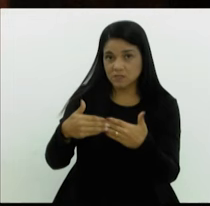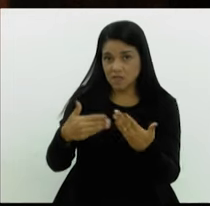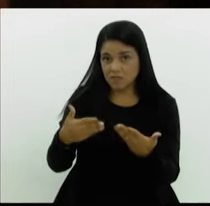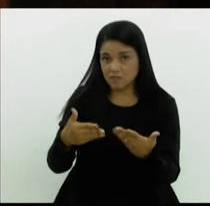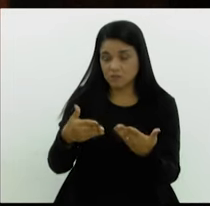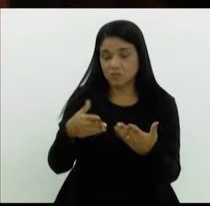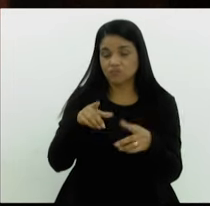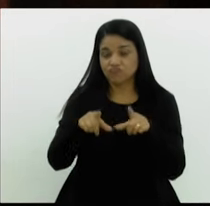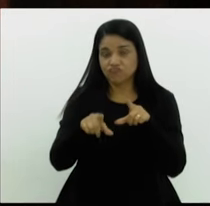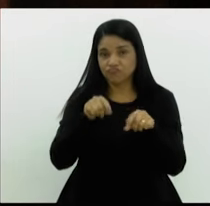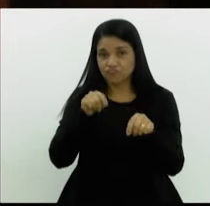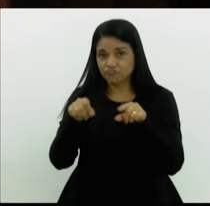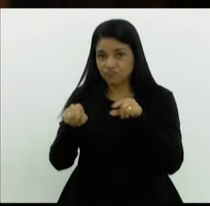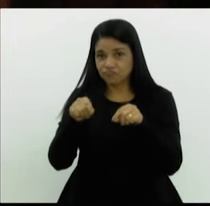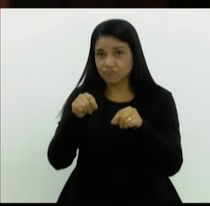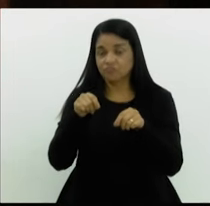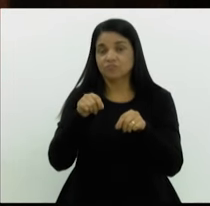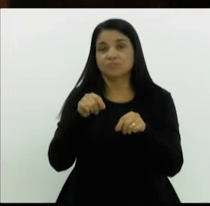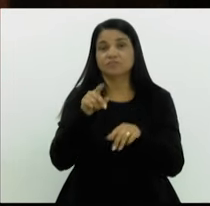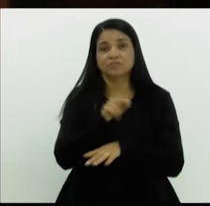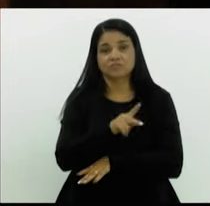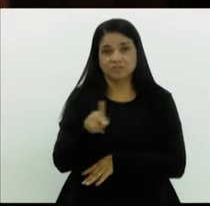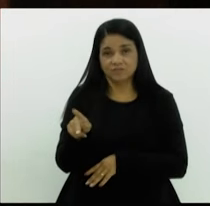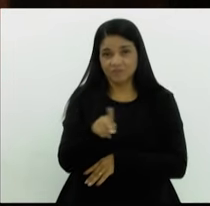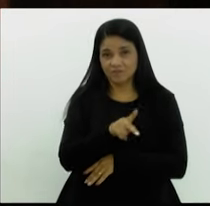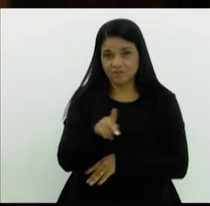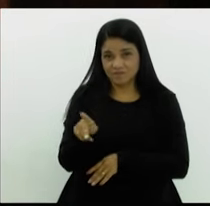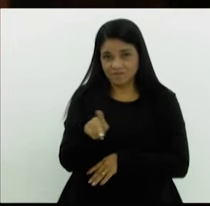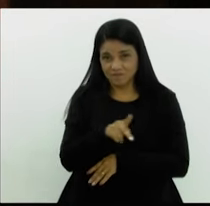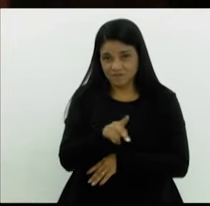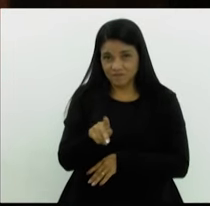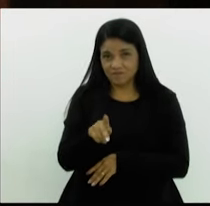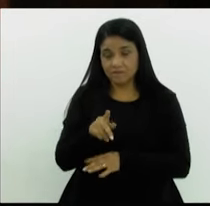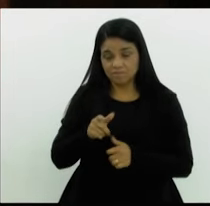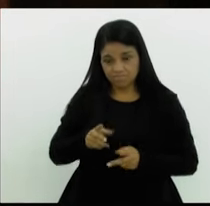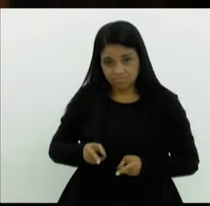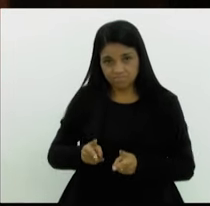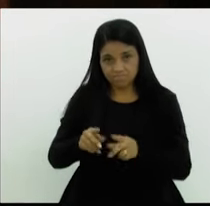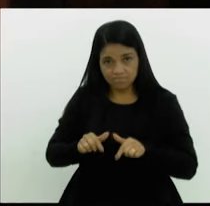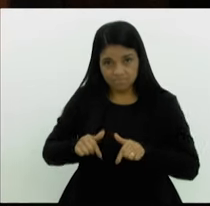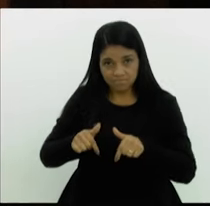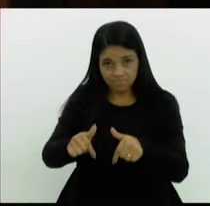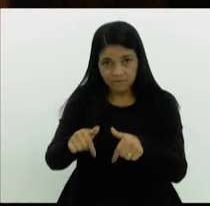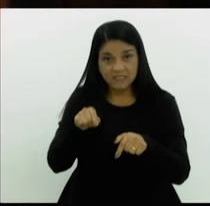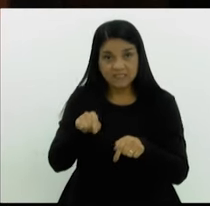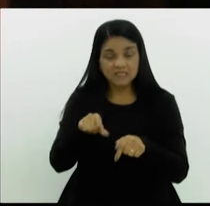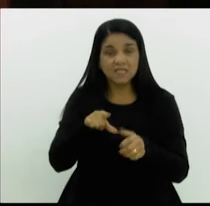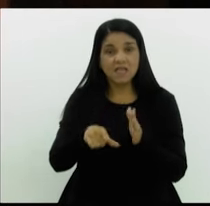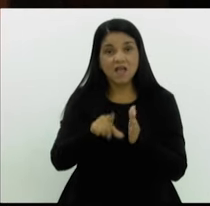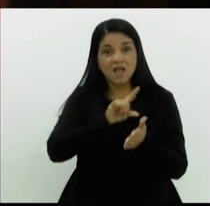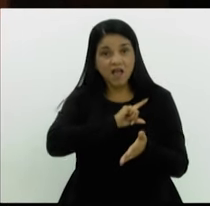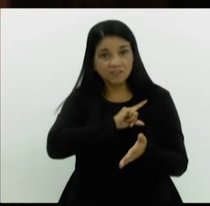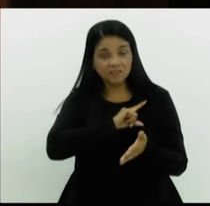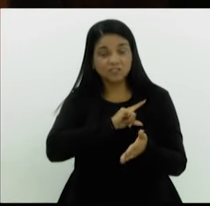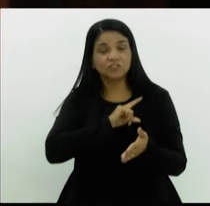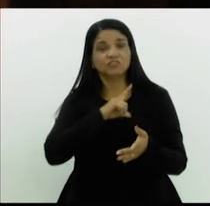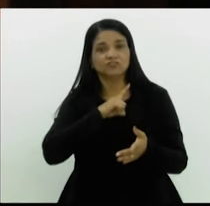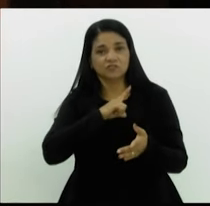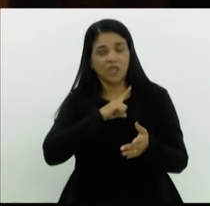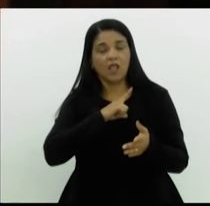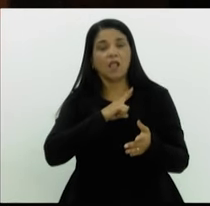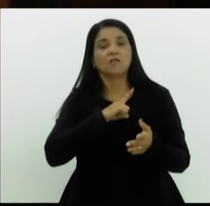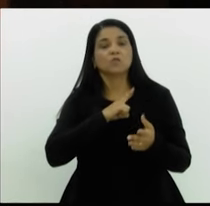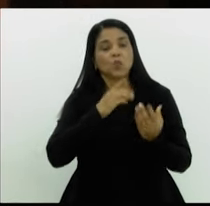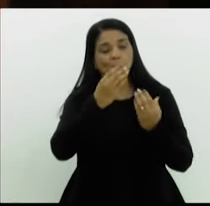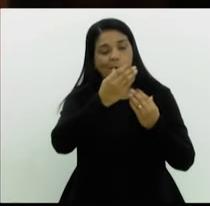de seleção no magistério, ele somente será levado a efeito uma vez que esteja em trâmite o